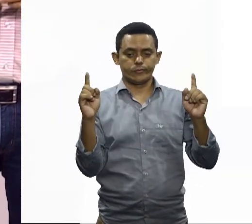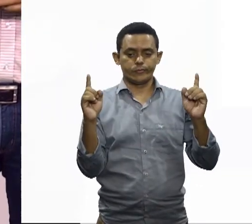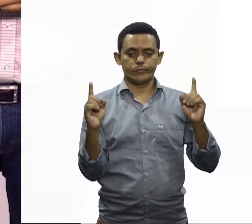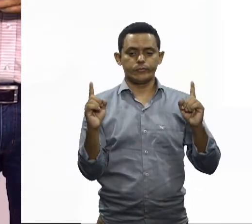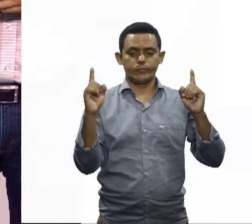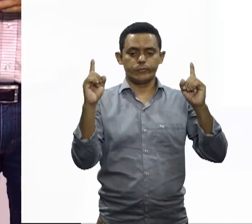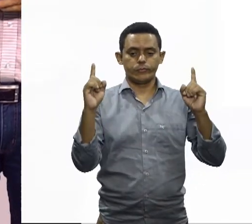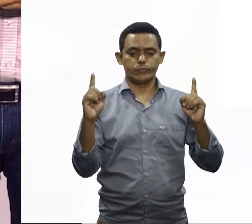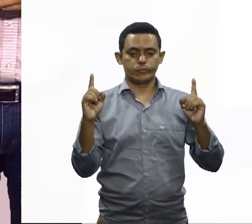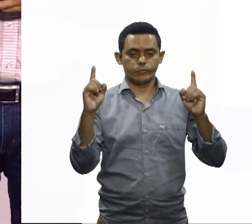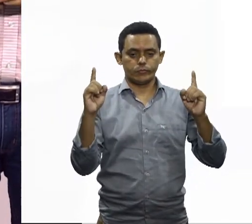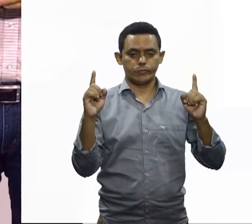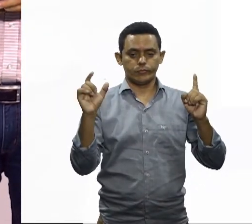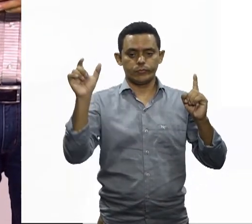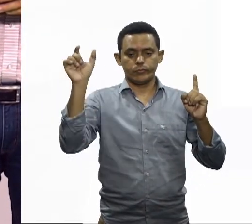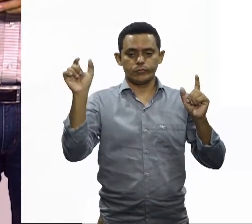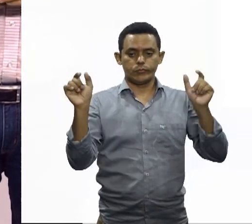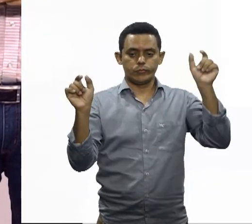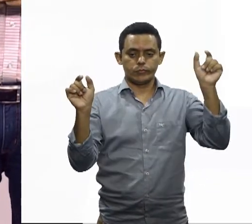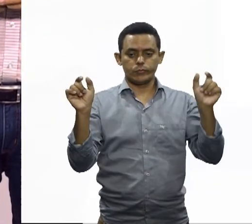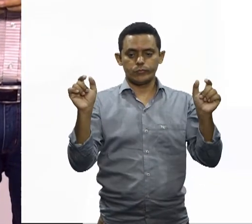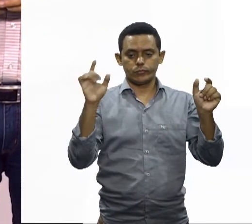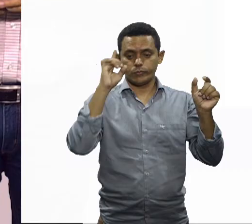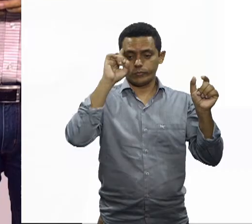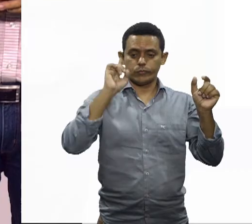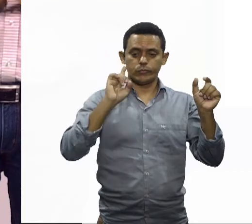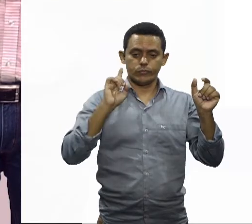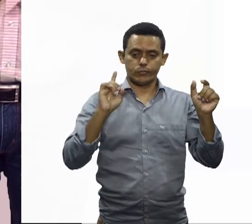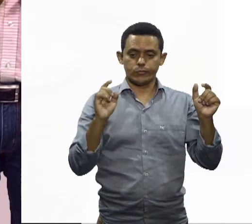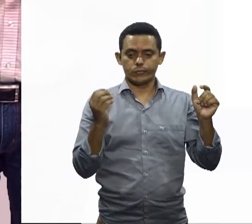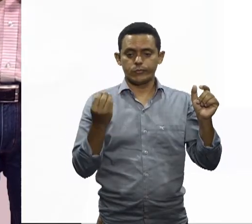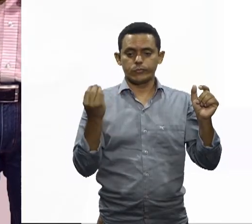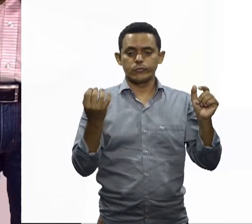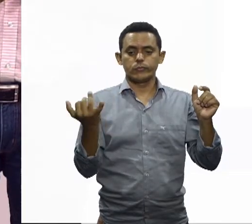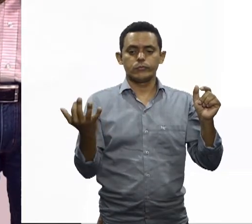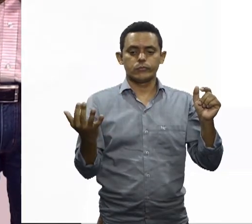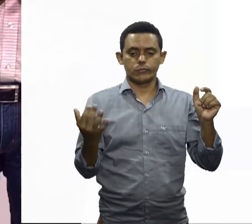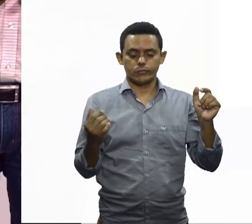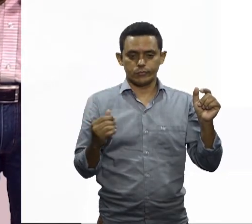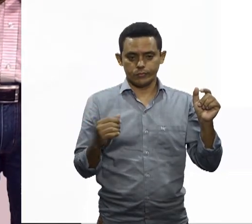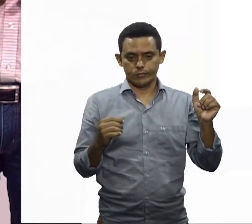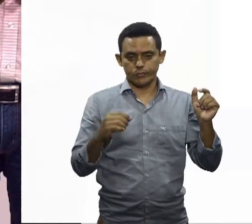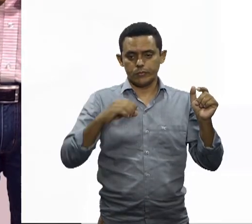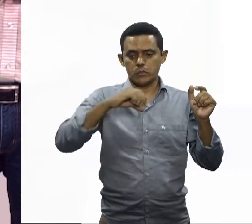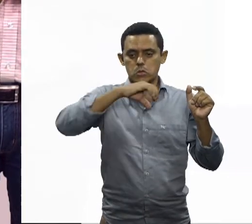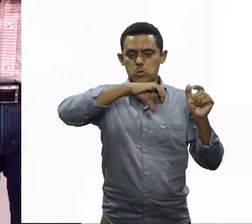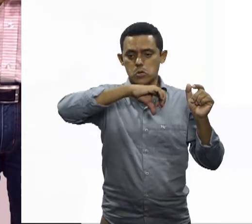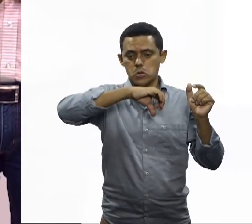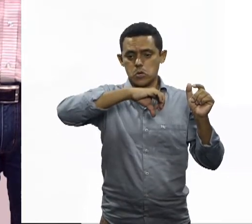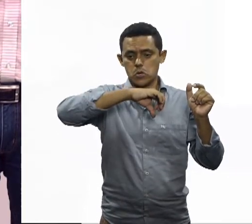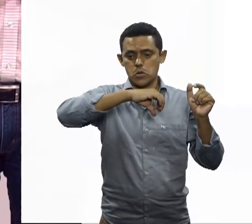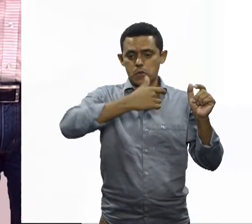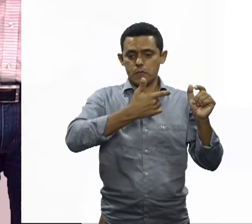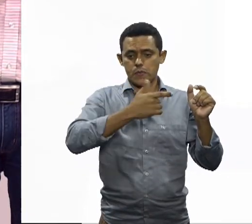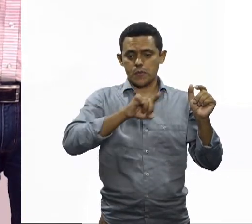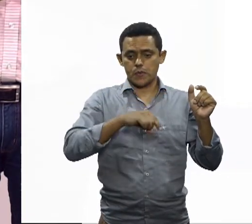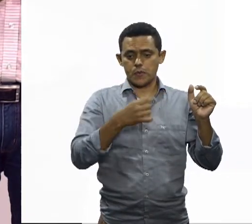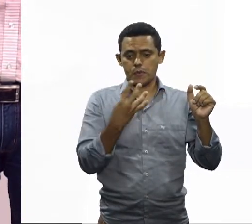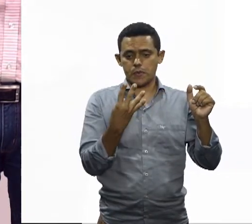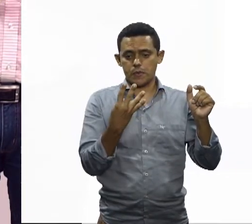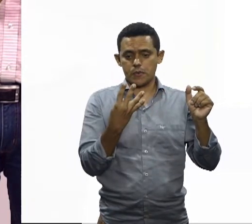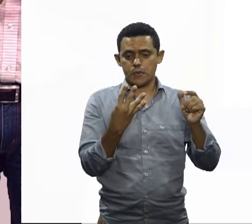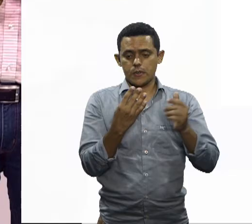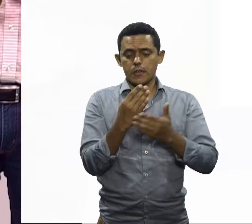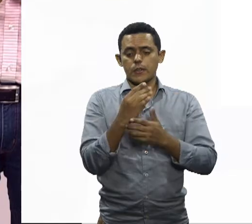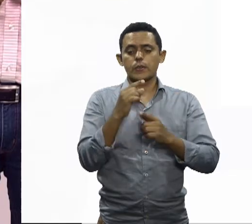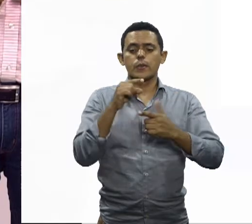está sem o seu valor, é 1/3 do comprimento. Se o comprimento é 92,4 metros, então eu devo dividir